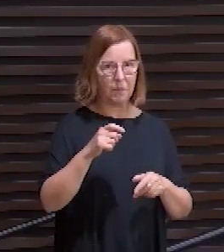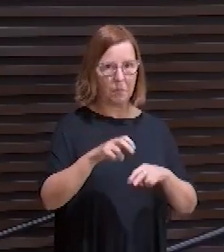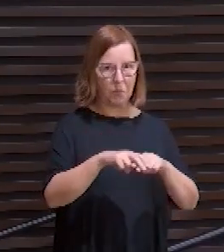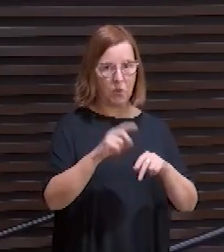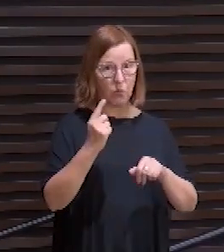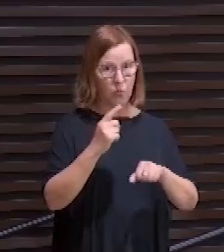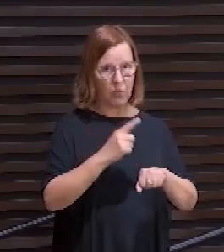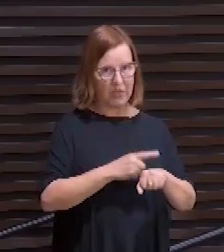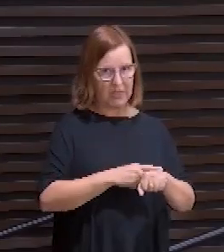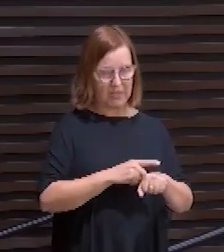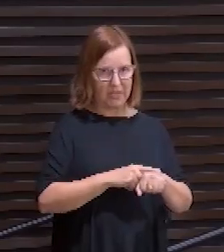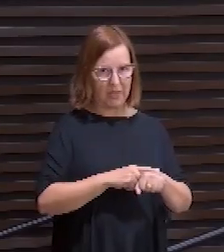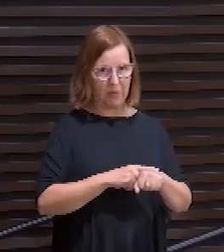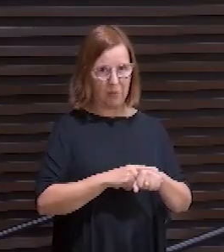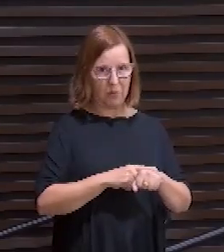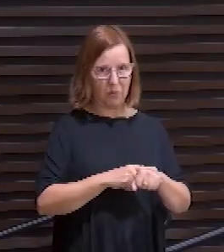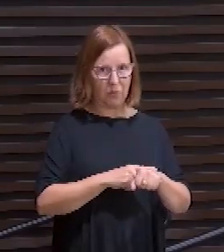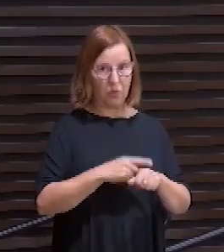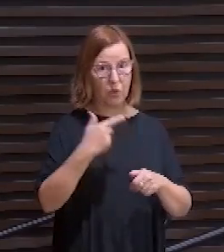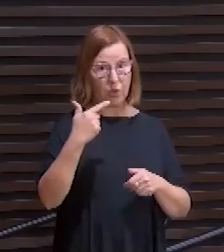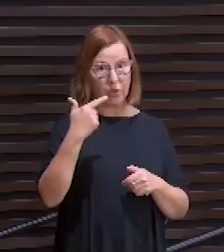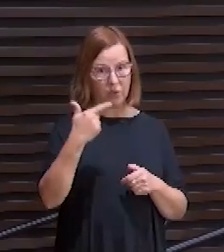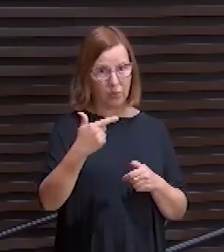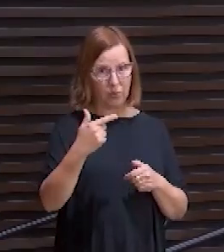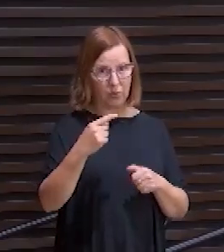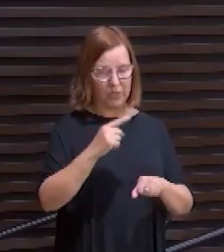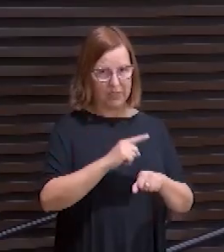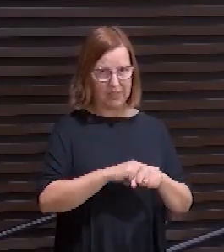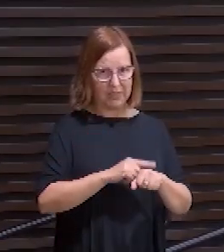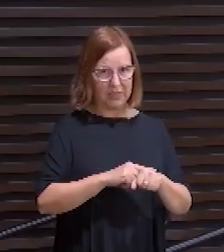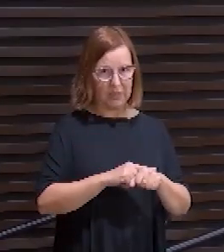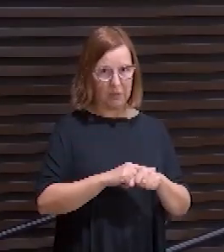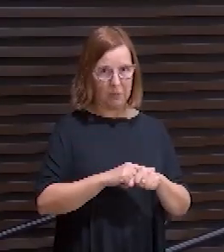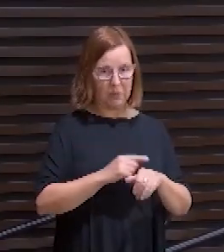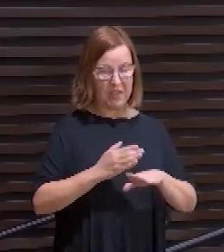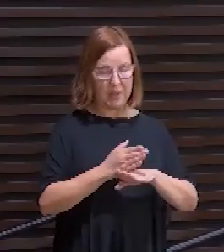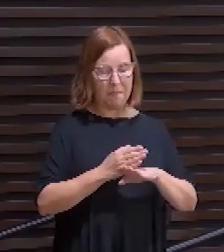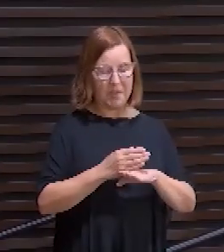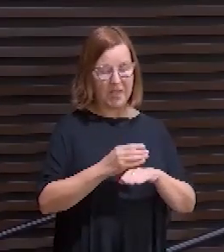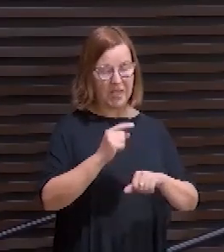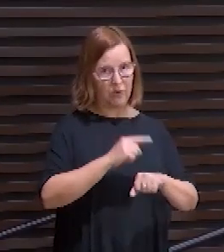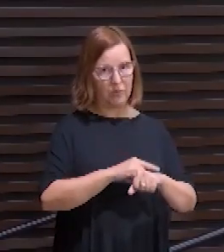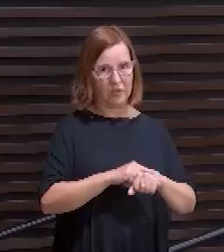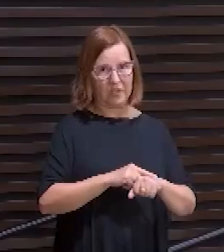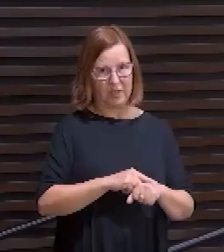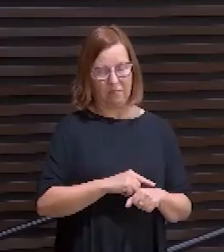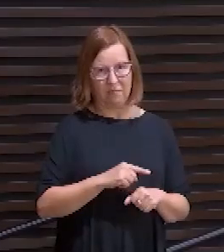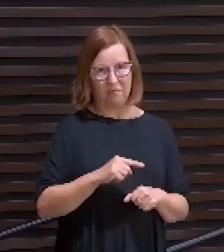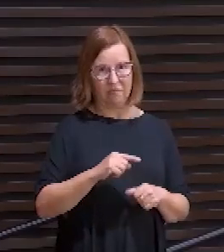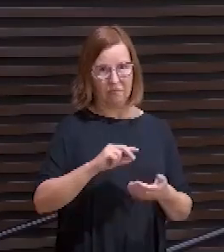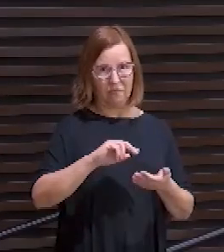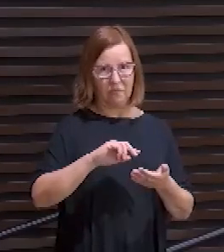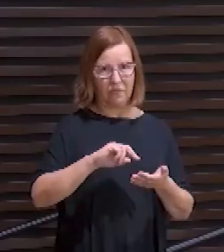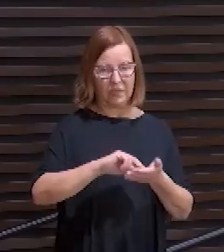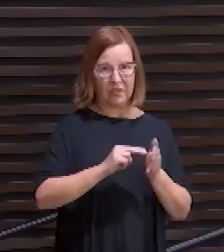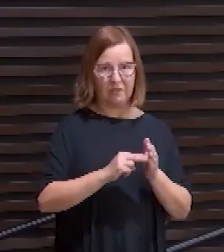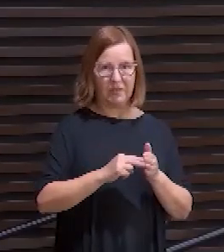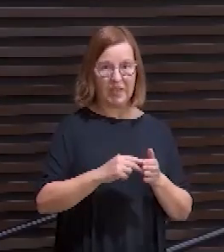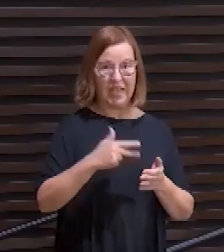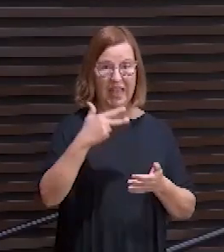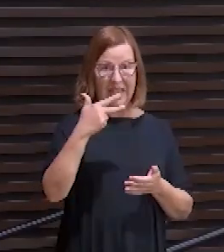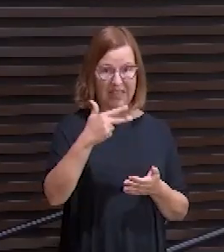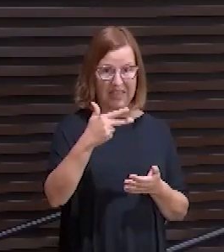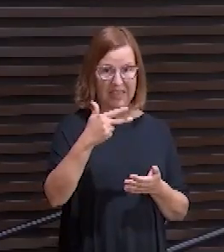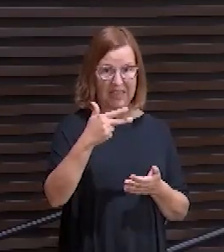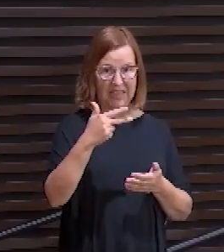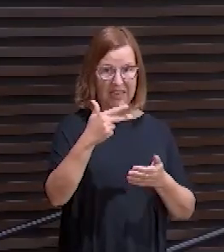tempos, 2 anos, metade de um tempo, meio ano. 3 anos e meio. Chamado de a grande tribulação. Ou 42 meses.